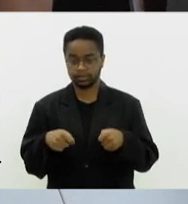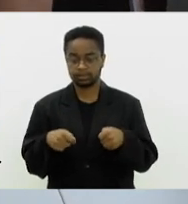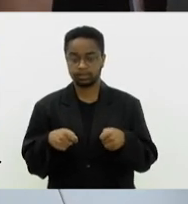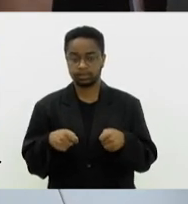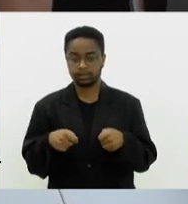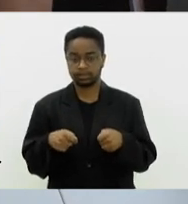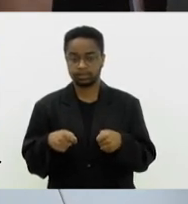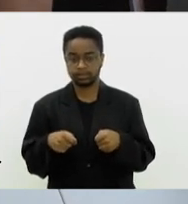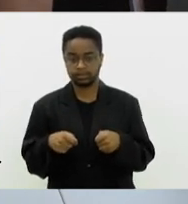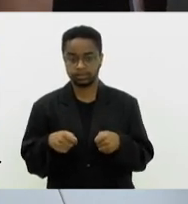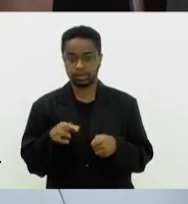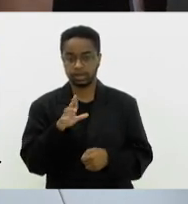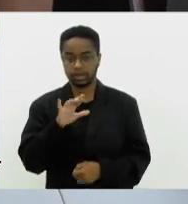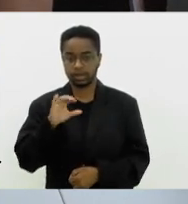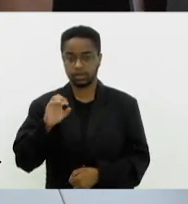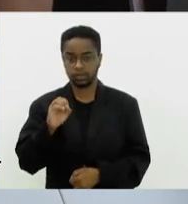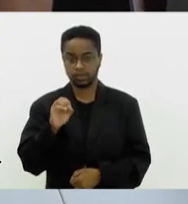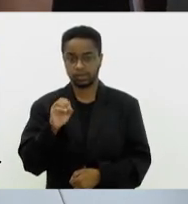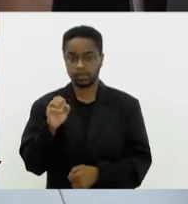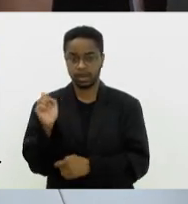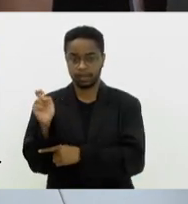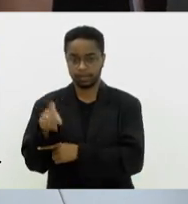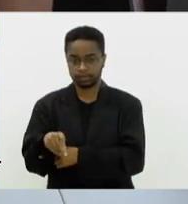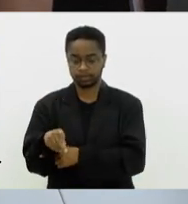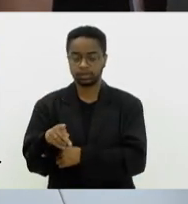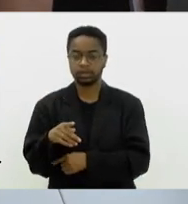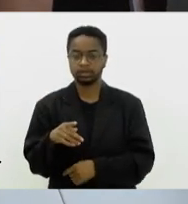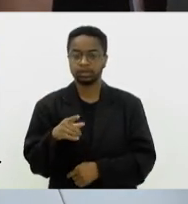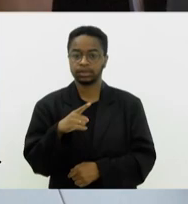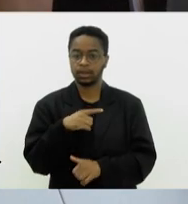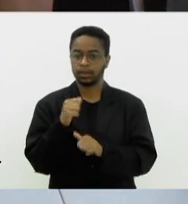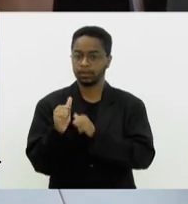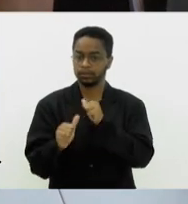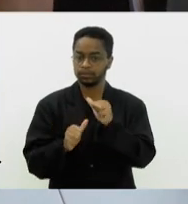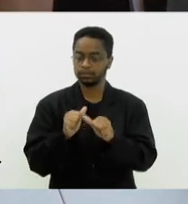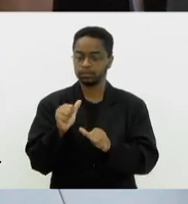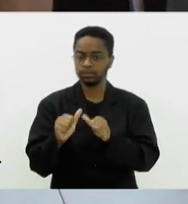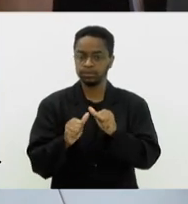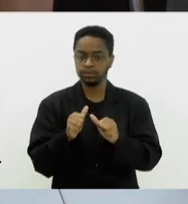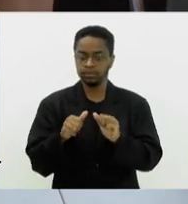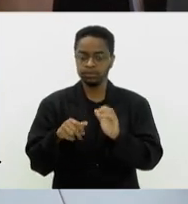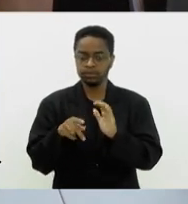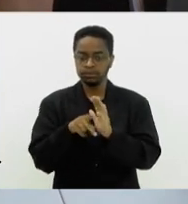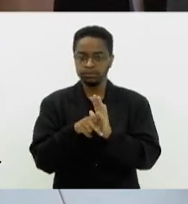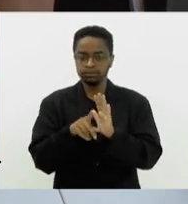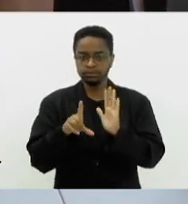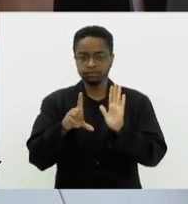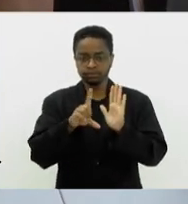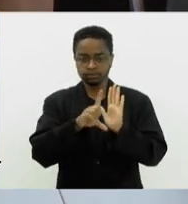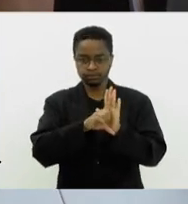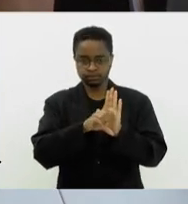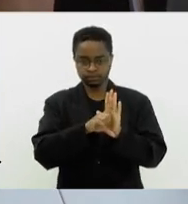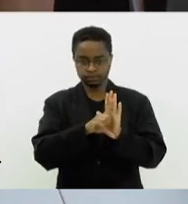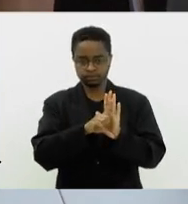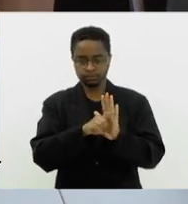que o próprio Rio Previdência faça alguma alteração na sua legislação,